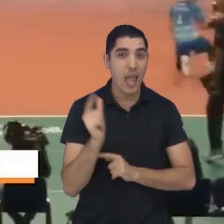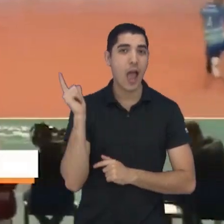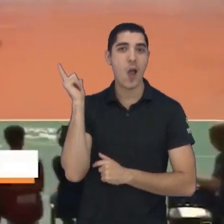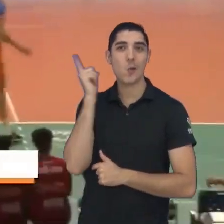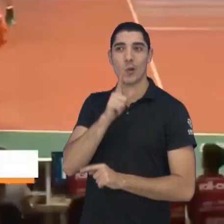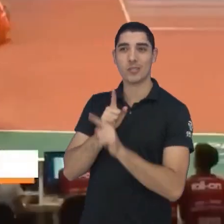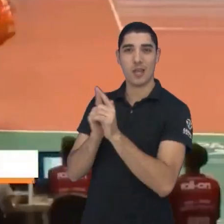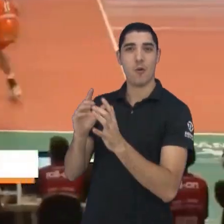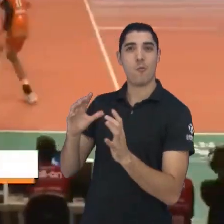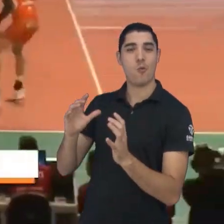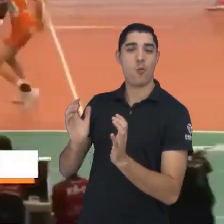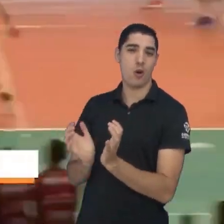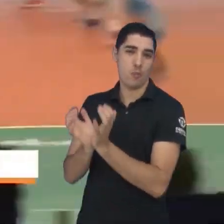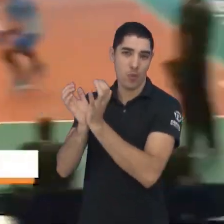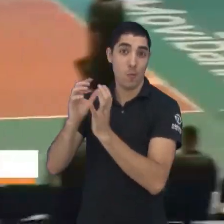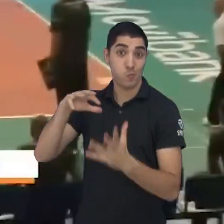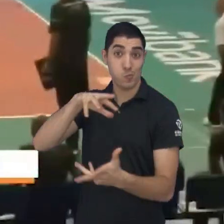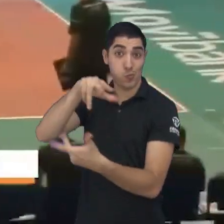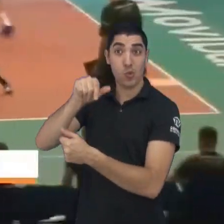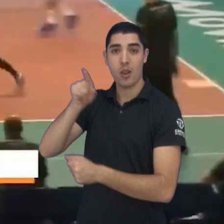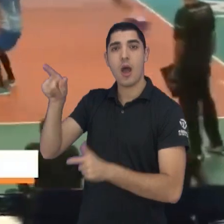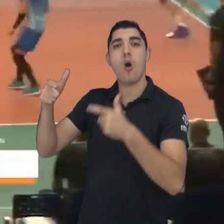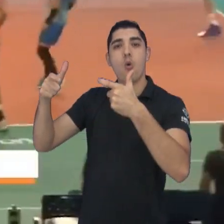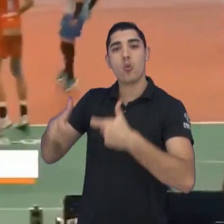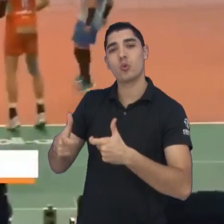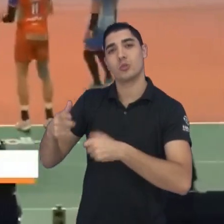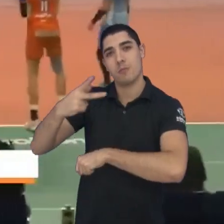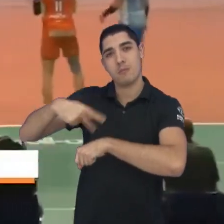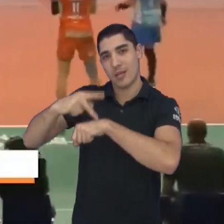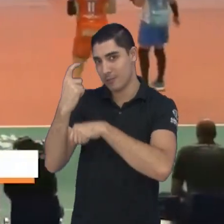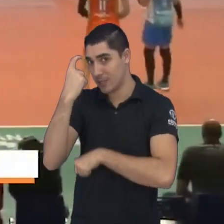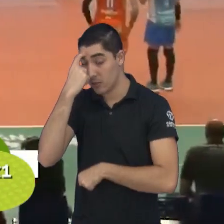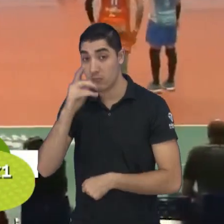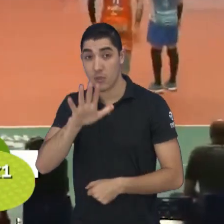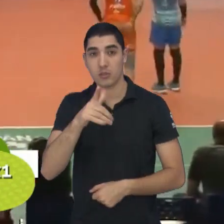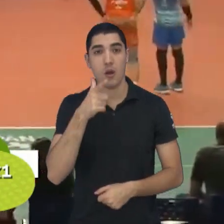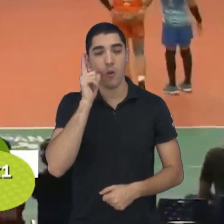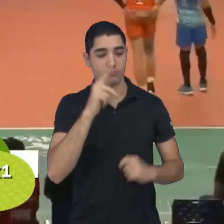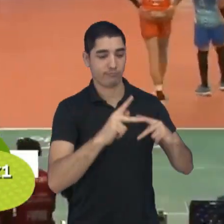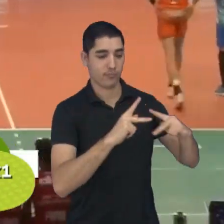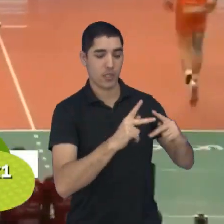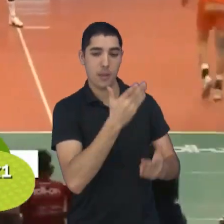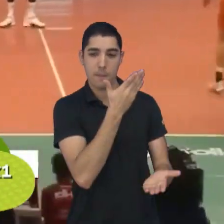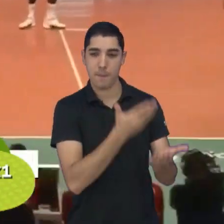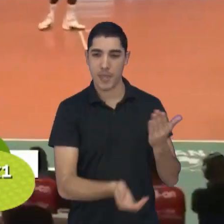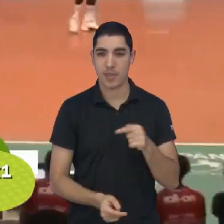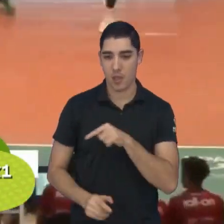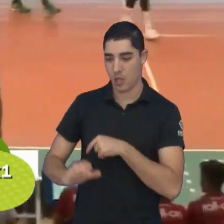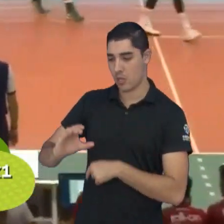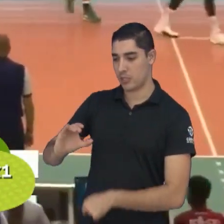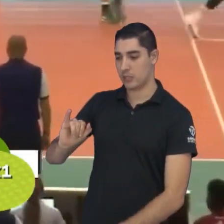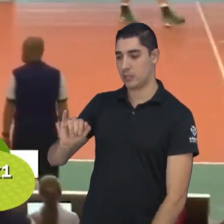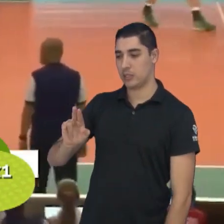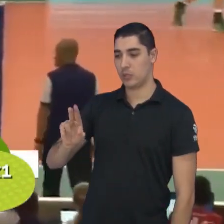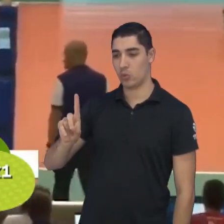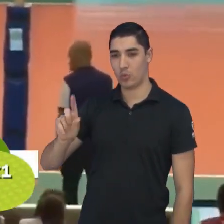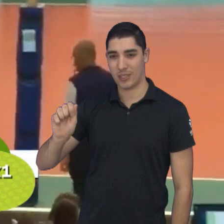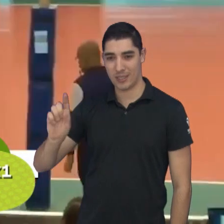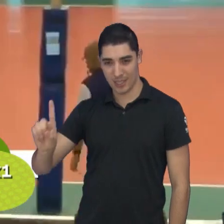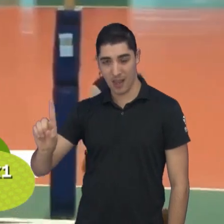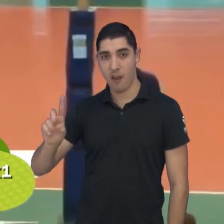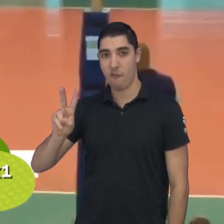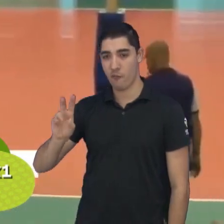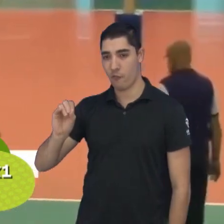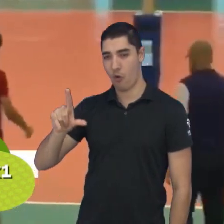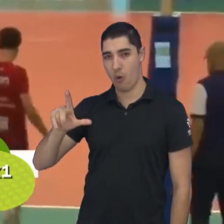lá da Índia de vôlei. O time do Farmacon de Vôlei São José perdeu para o Ciudad Vôlei da Argentina por 3-1,